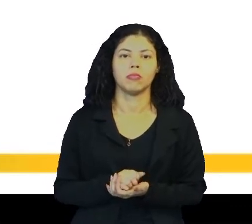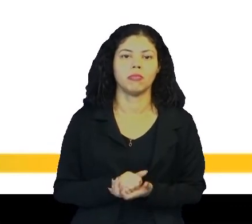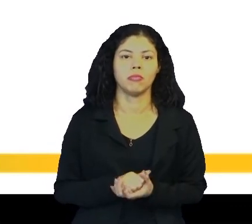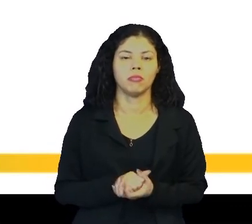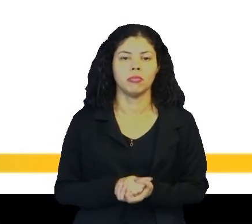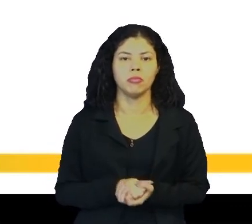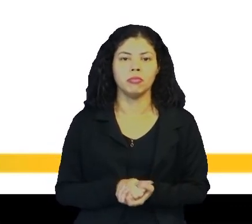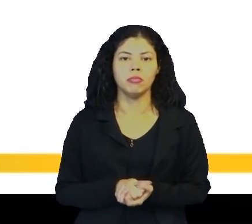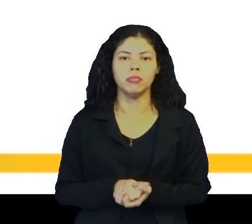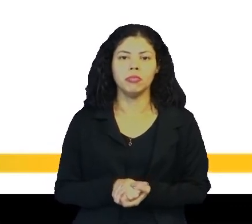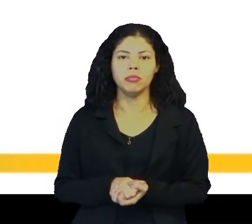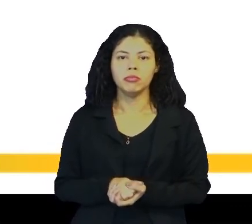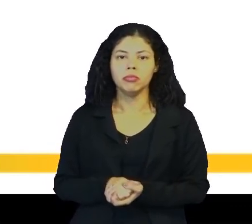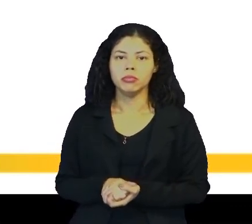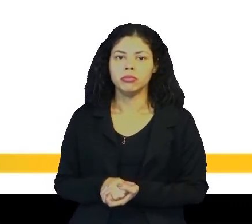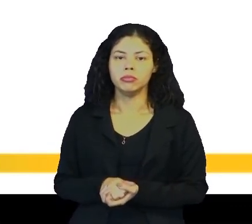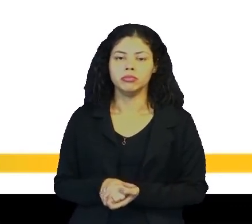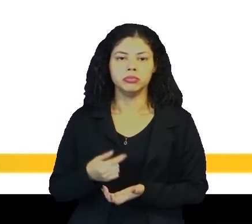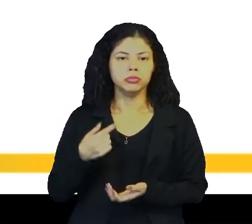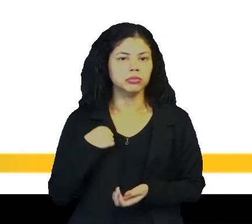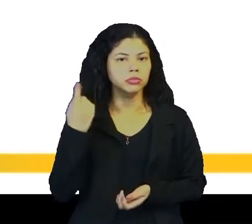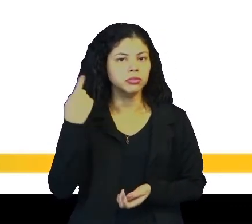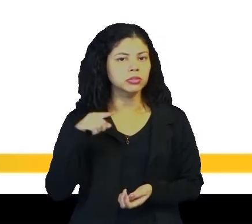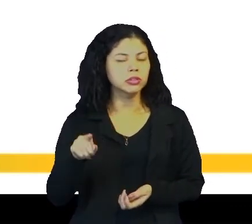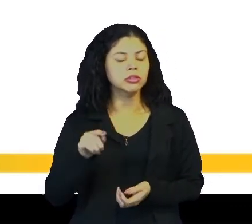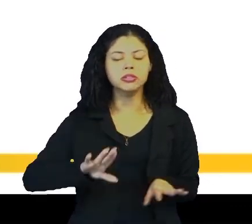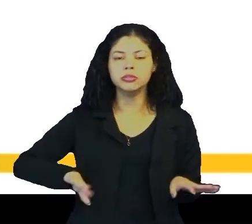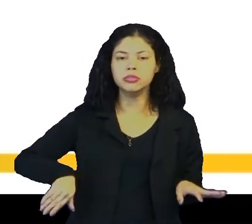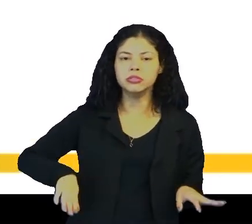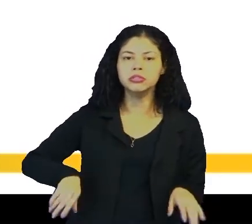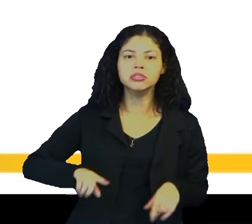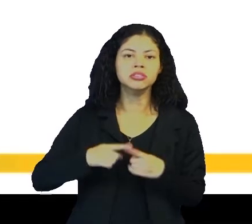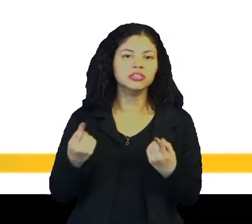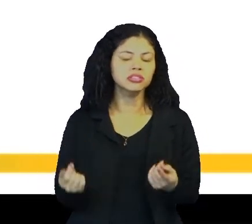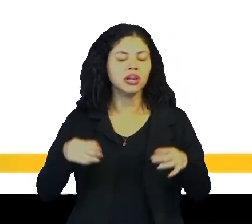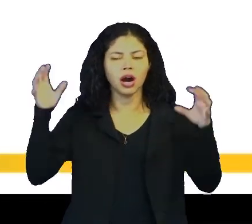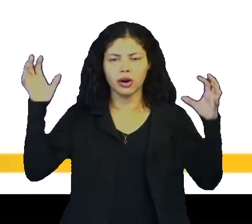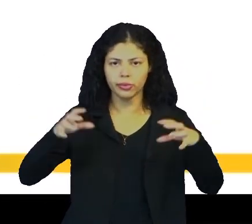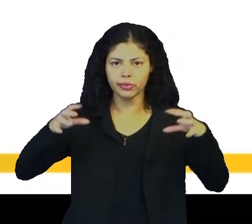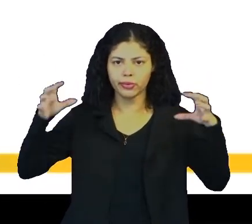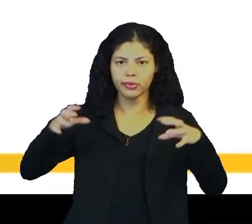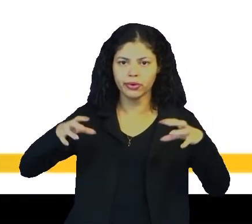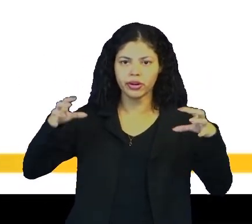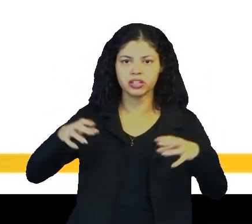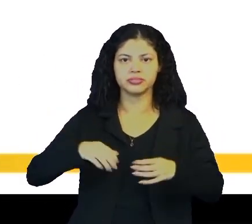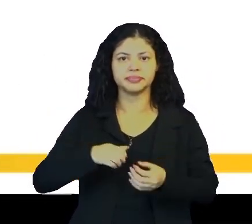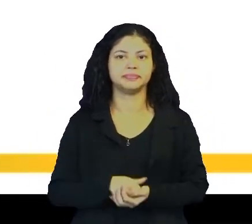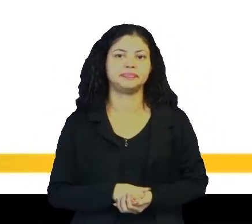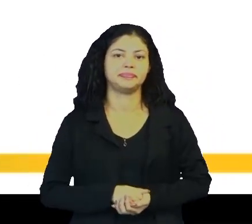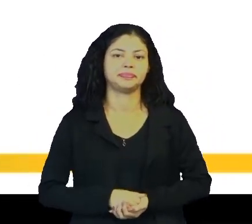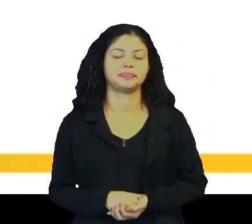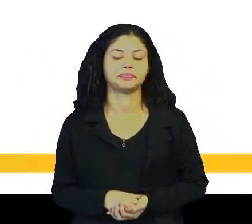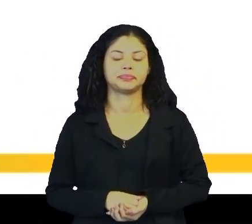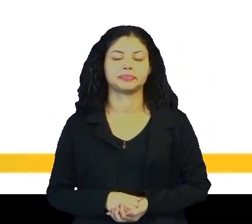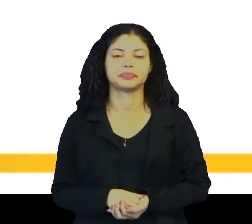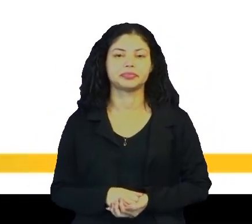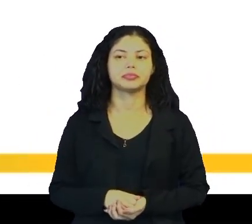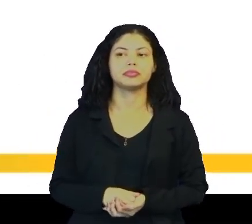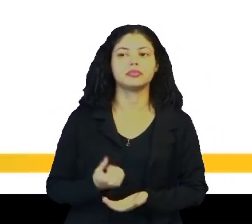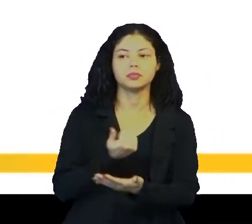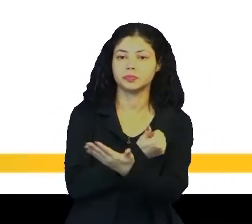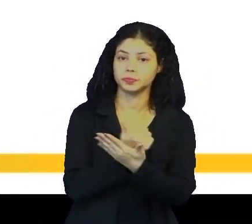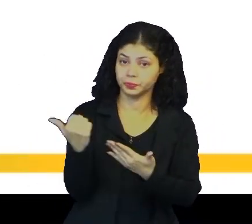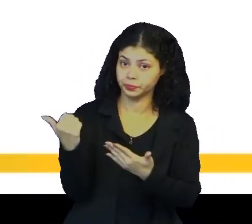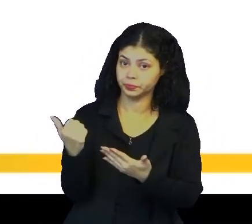the beach, but it's raining. Eu iria à praia, mas está chovendo. No caso ali você tem uma